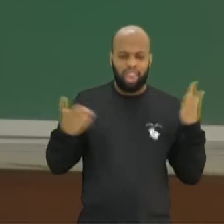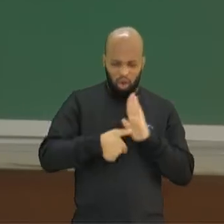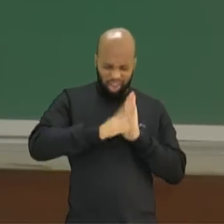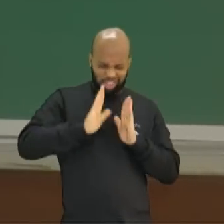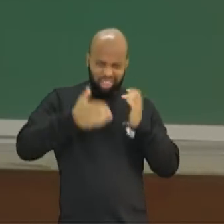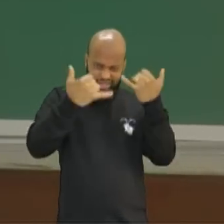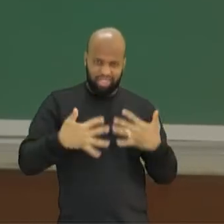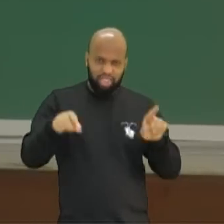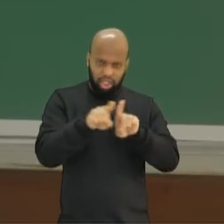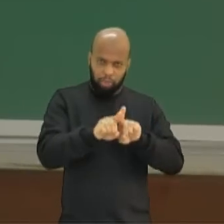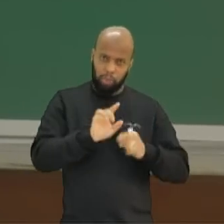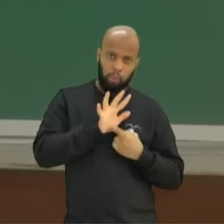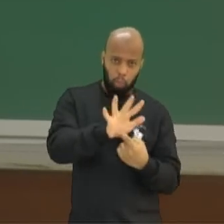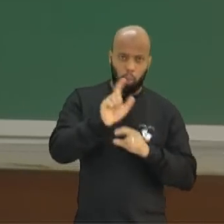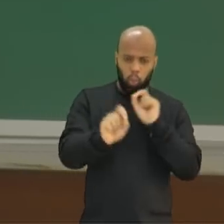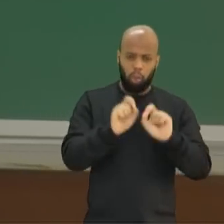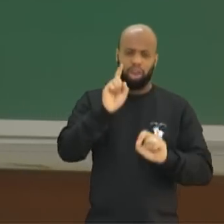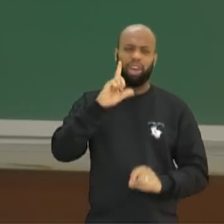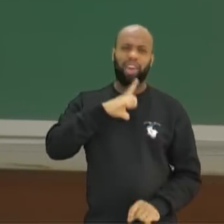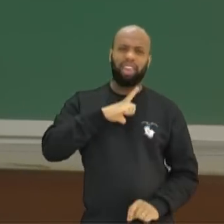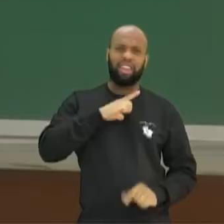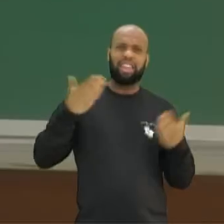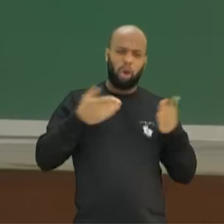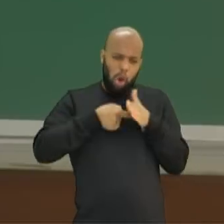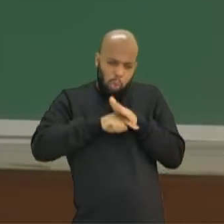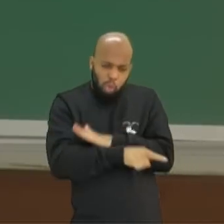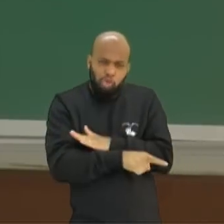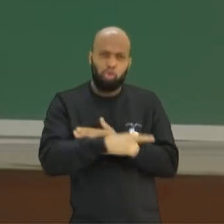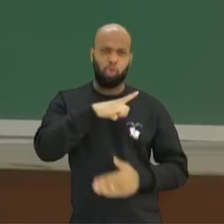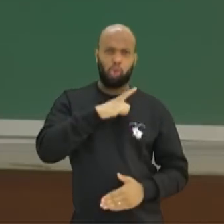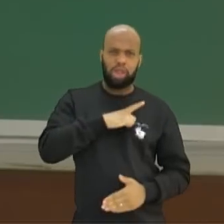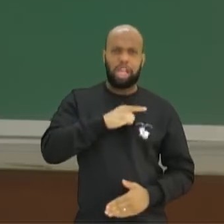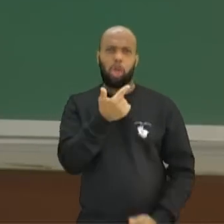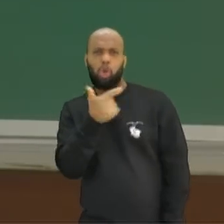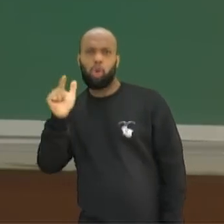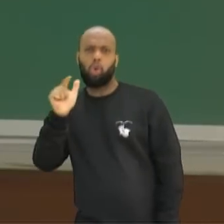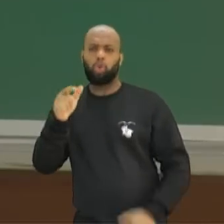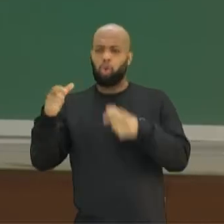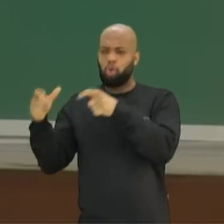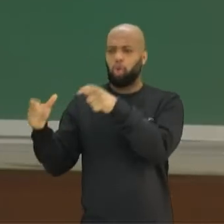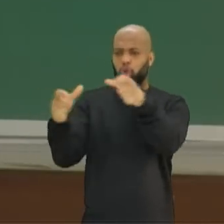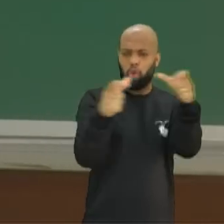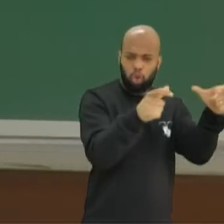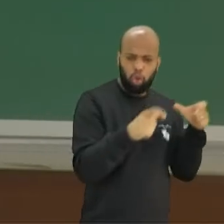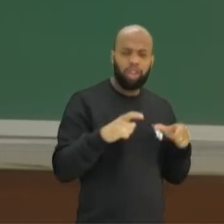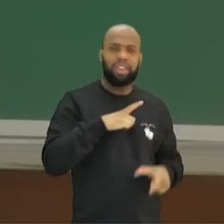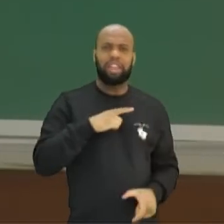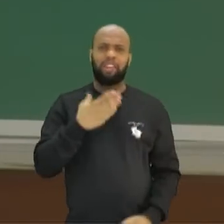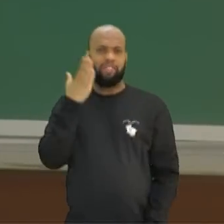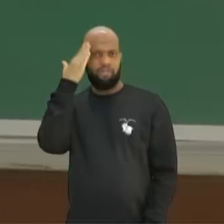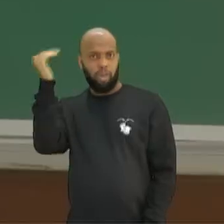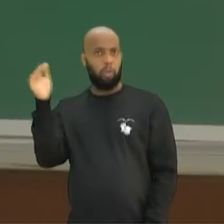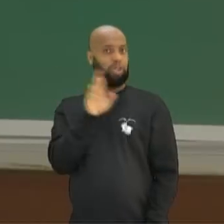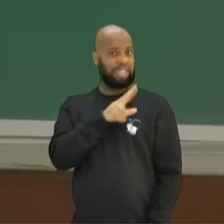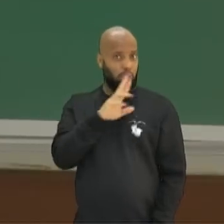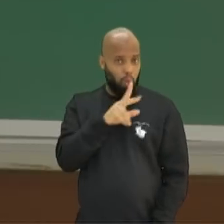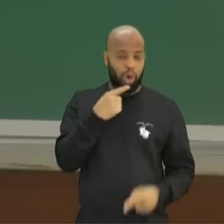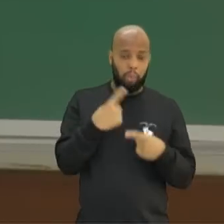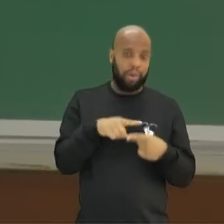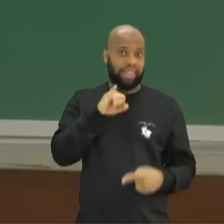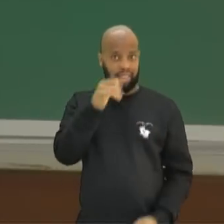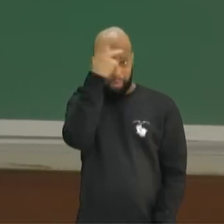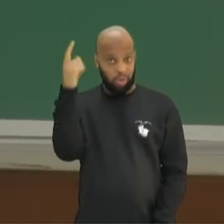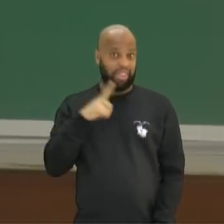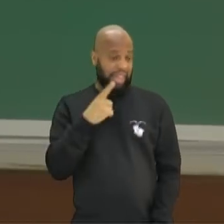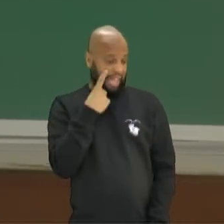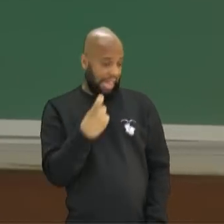com vocês que ele traz mais aprofundado outras plataformas que não são conhecidas? Então, se a pessoa se interessa